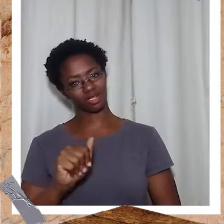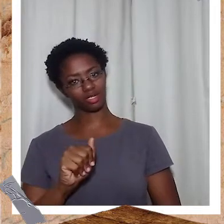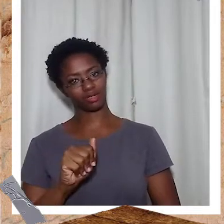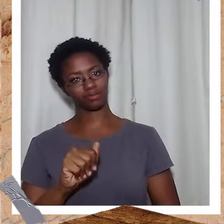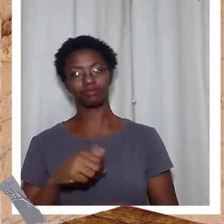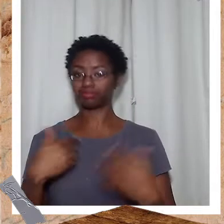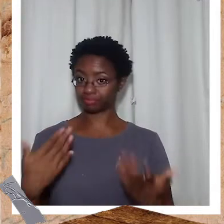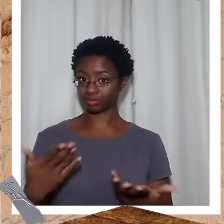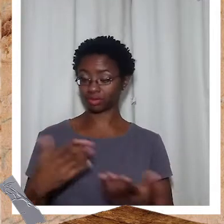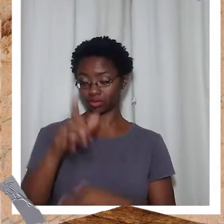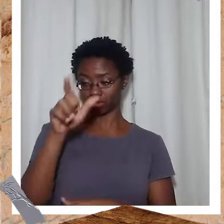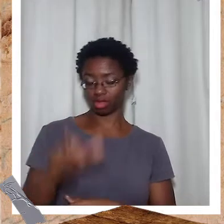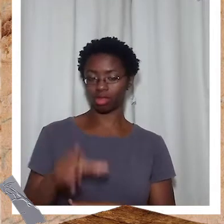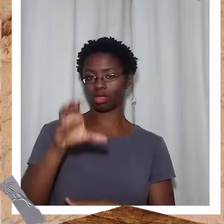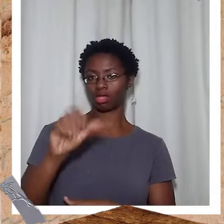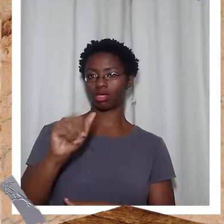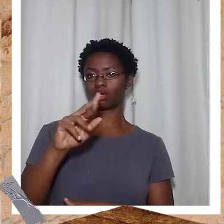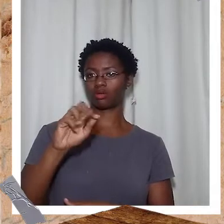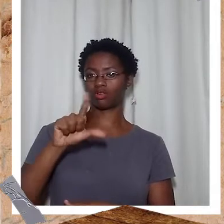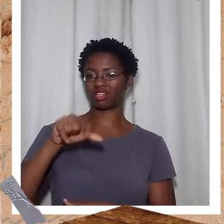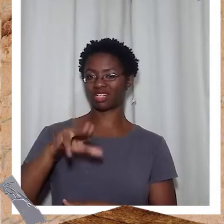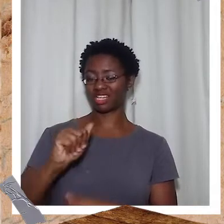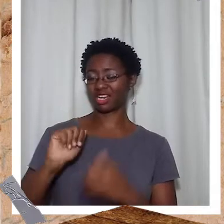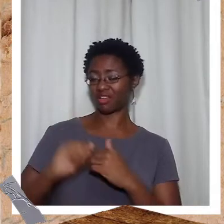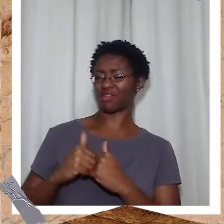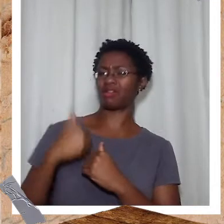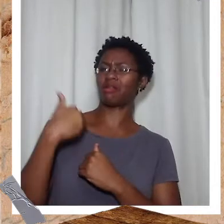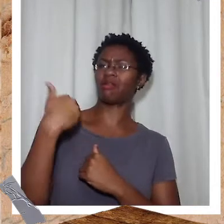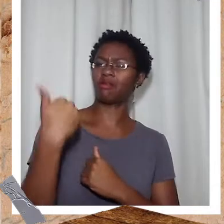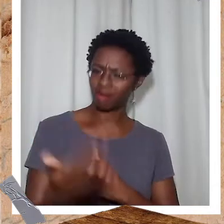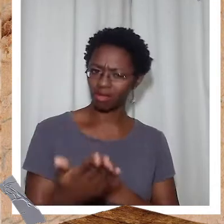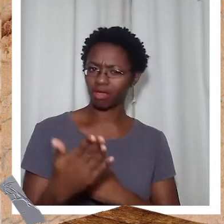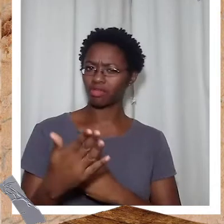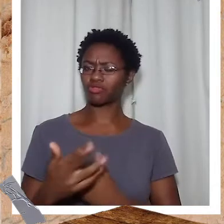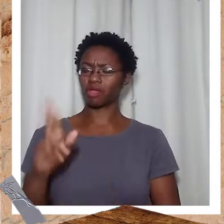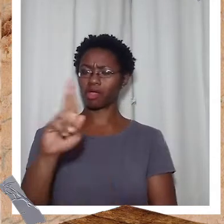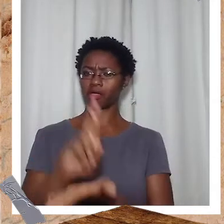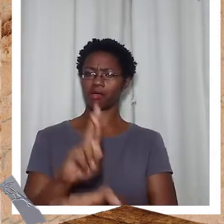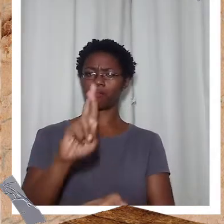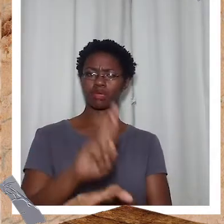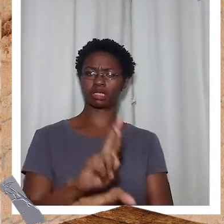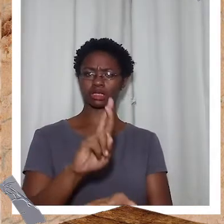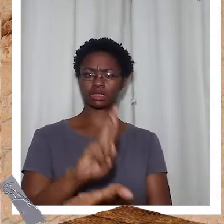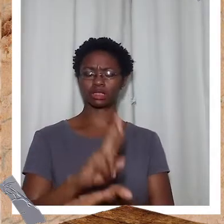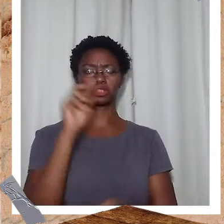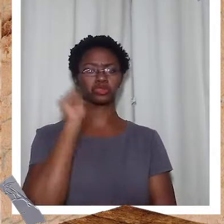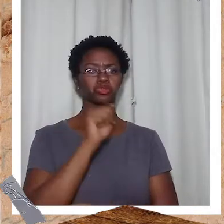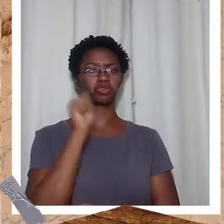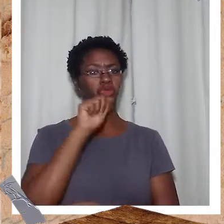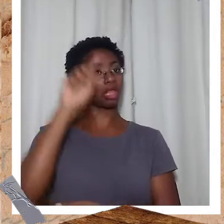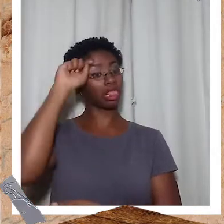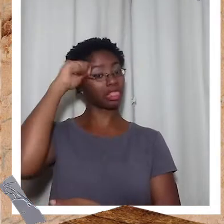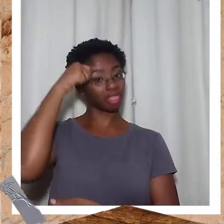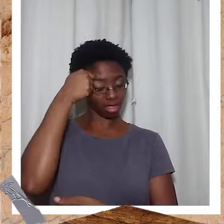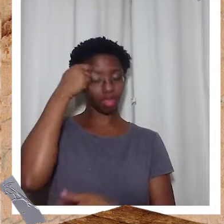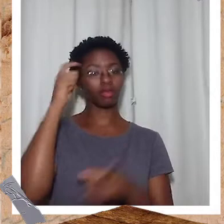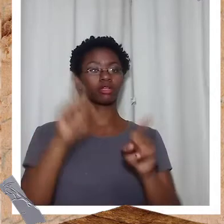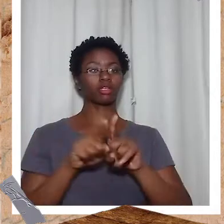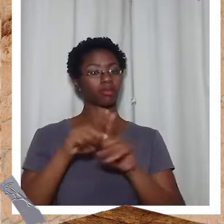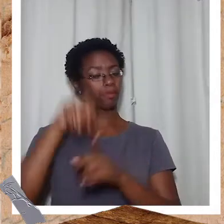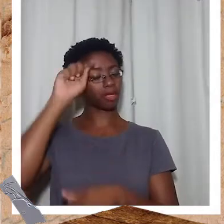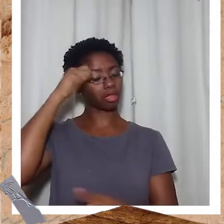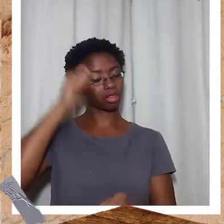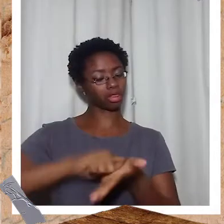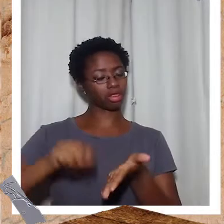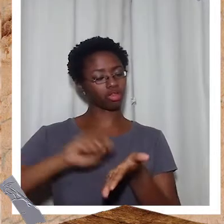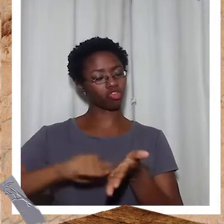de Jesus para além de uma imagem, né? Para além de uma representação de uma mulher negra, uma escritora